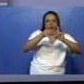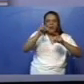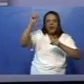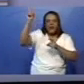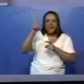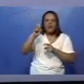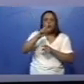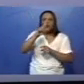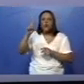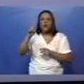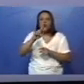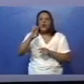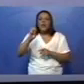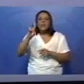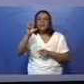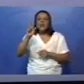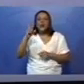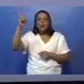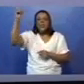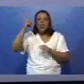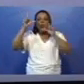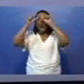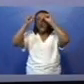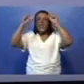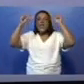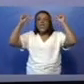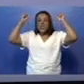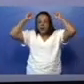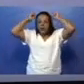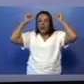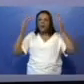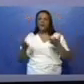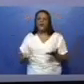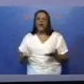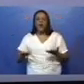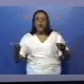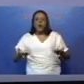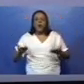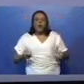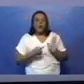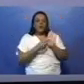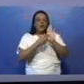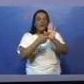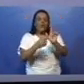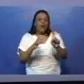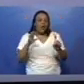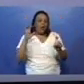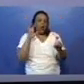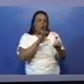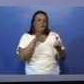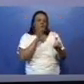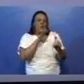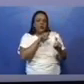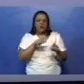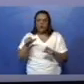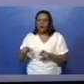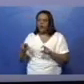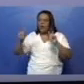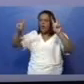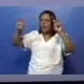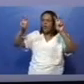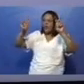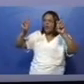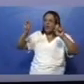certo? Bom, então nós vamos ver um pouquinho de um mito para vocês. Olha, Prometeu e os